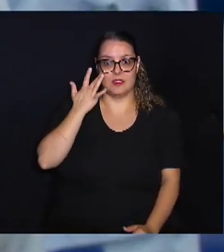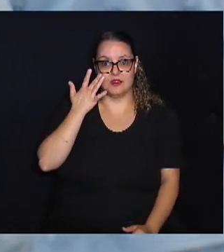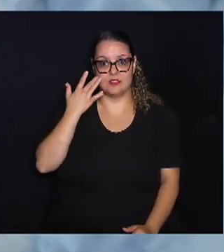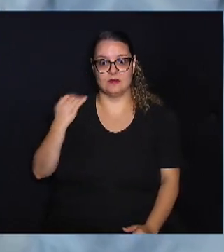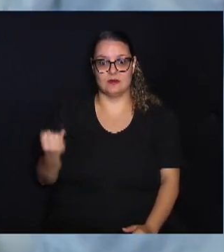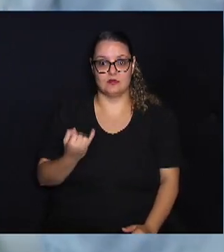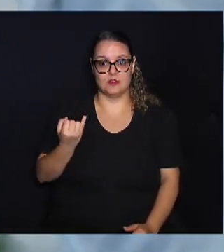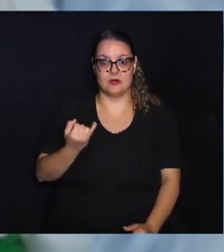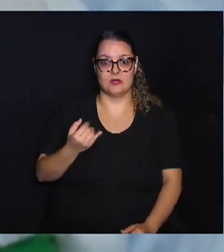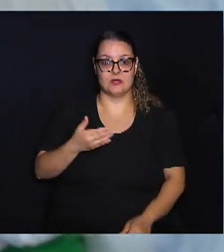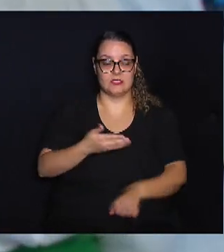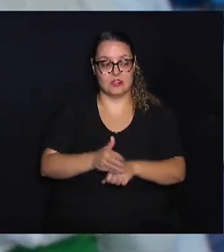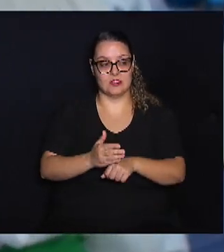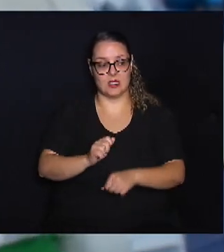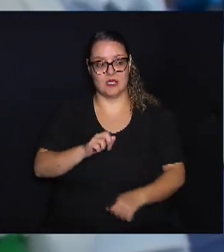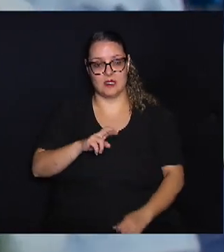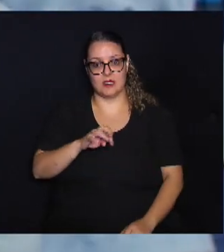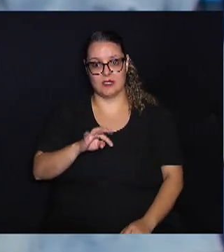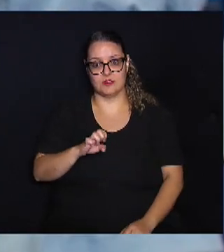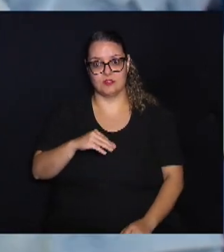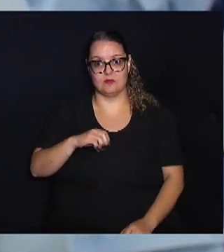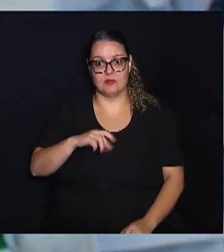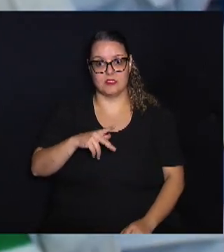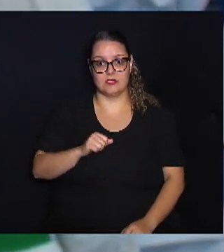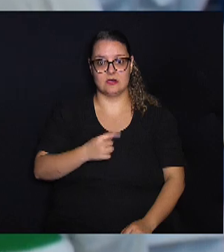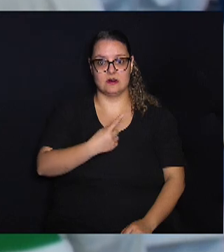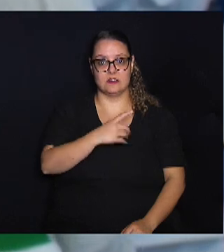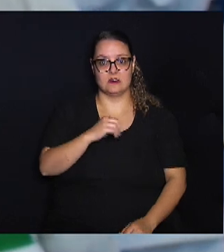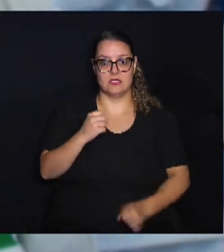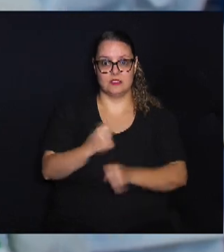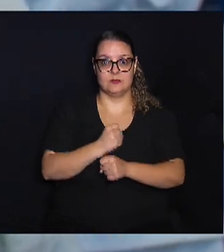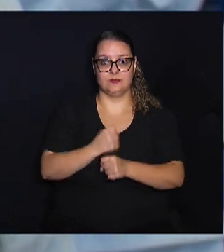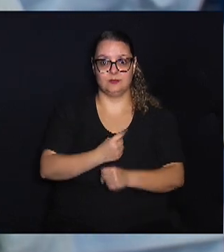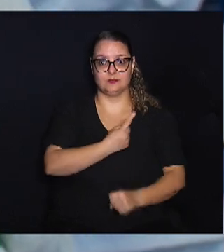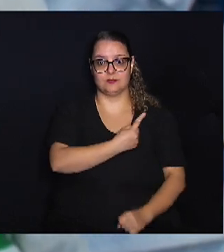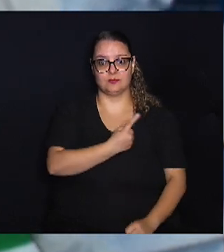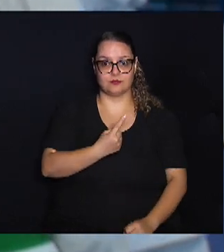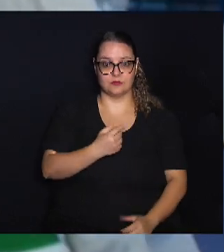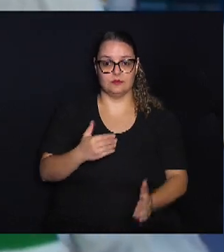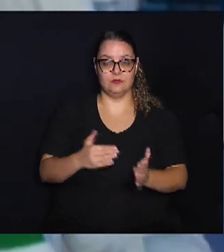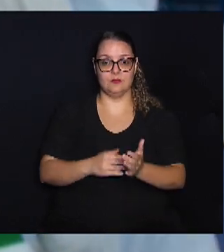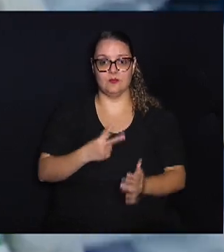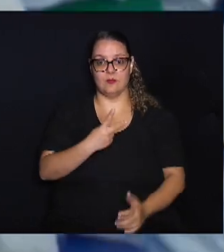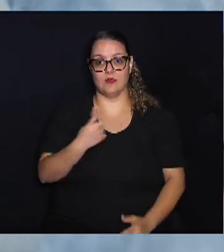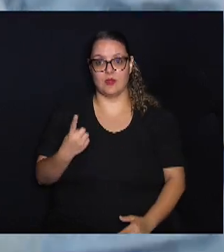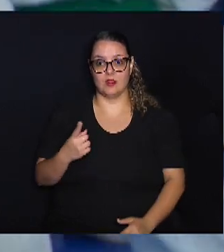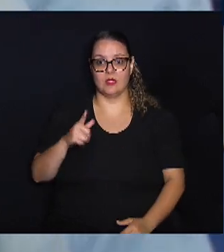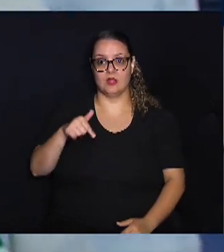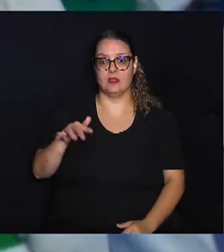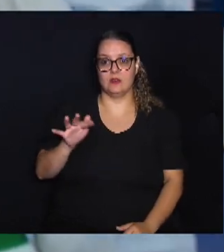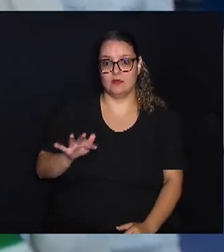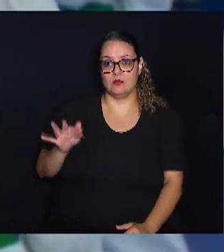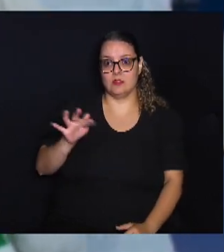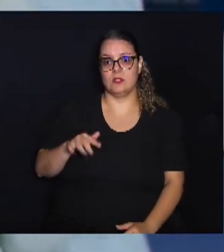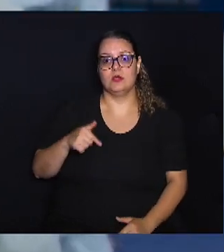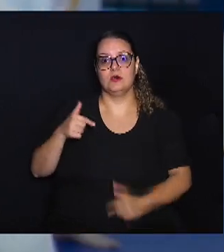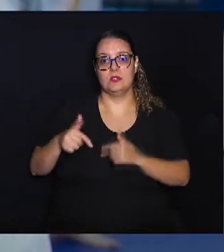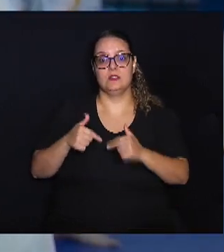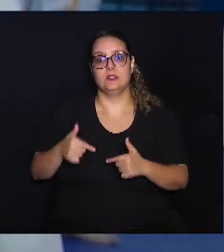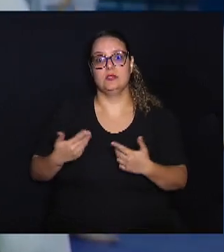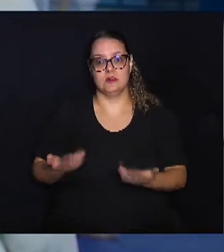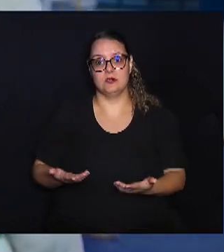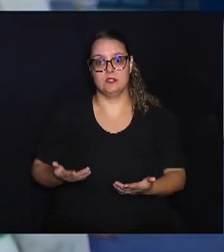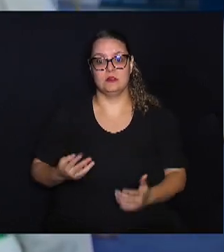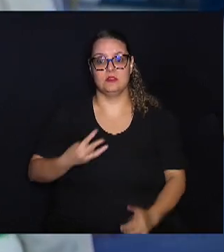marcial. Foram 10 anos, dos meus 11 até meus 21 anos. E depois, por causa de faculdade, trabalho, tudo, foi aí